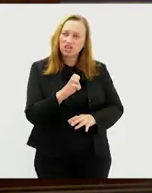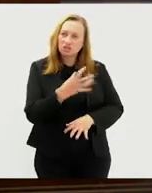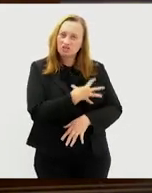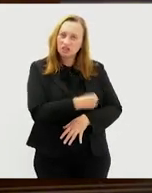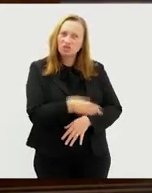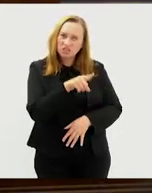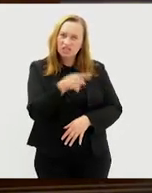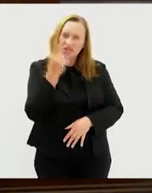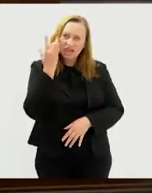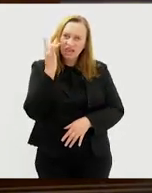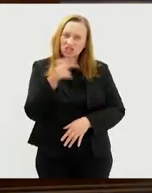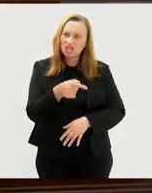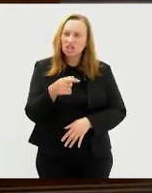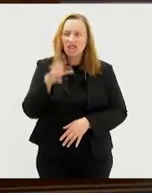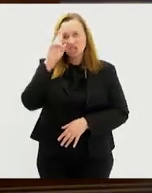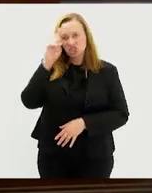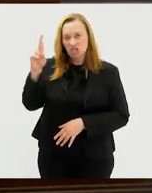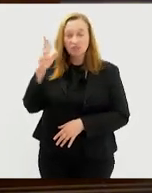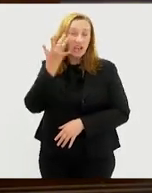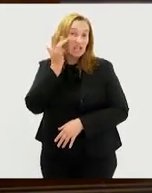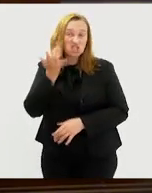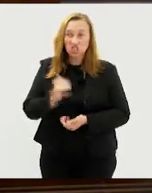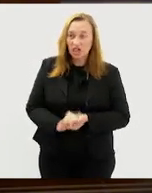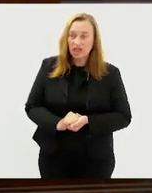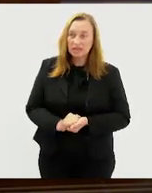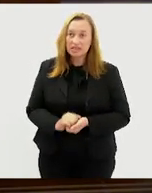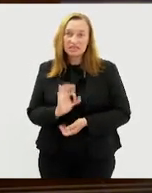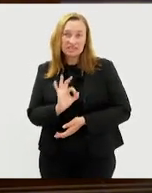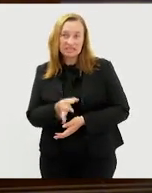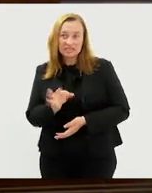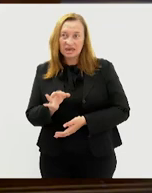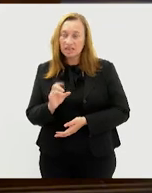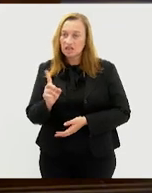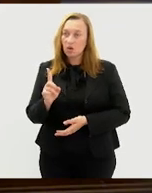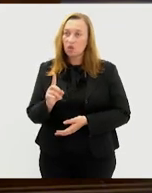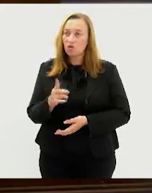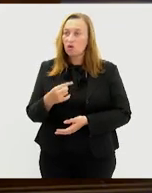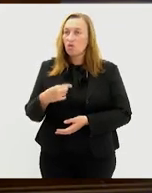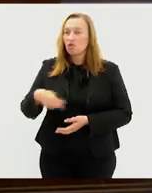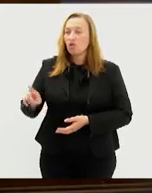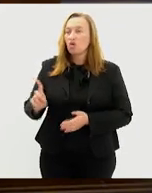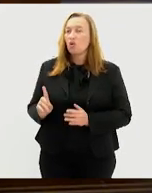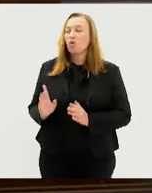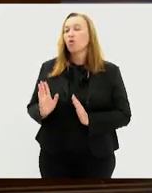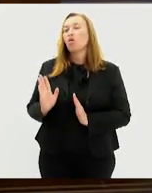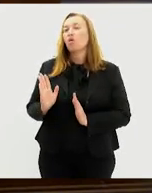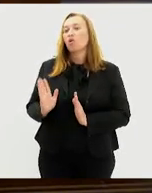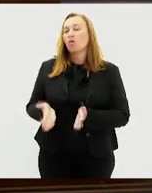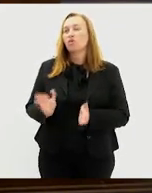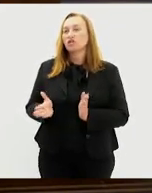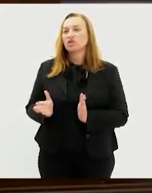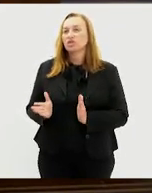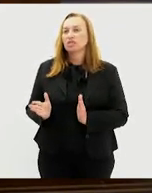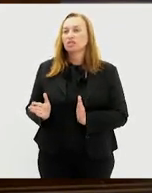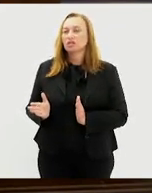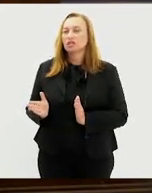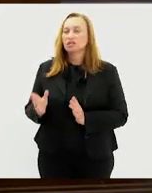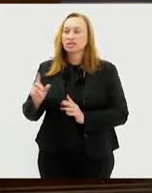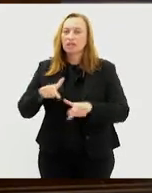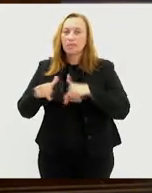que patrão vai achar legalzinho que ela não foi trabalhar porque não conseguiu deixar o filho na creche